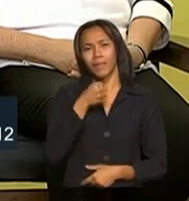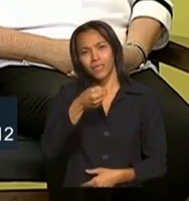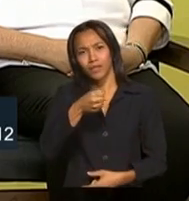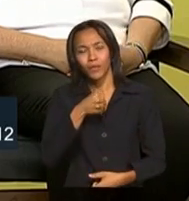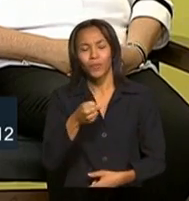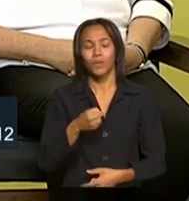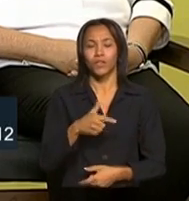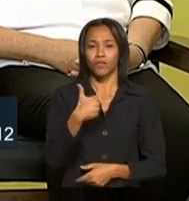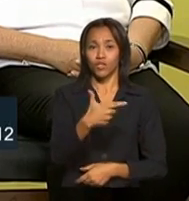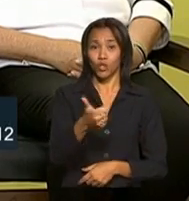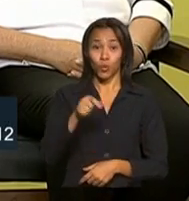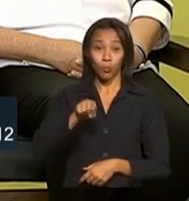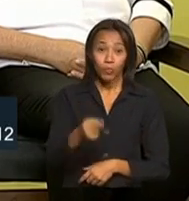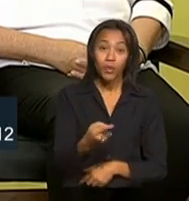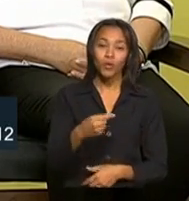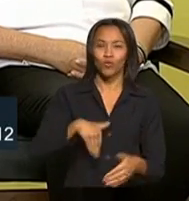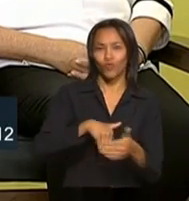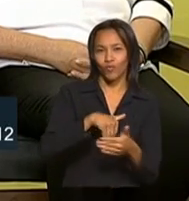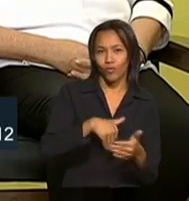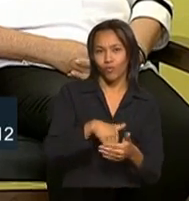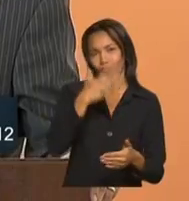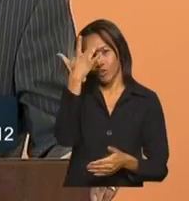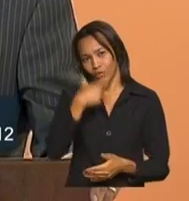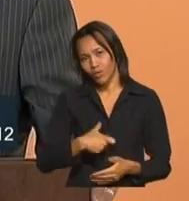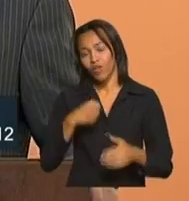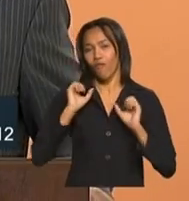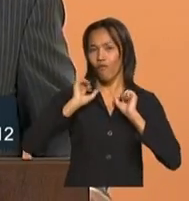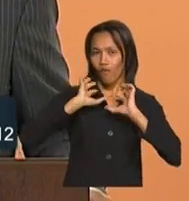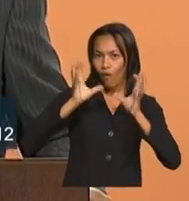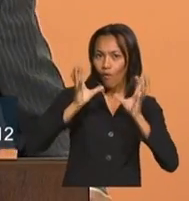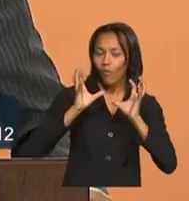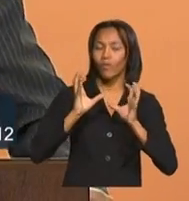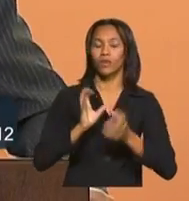21 mil jogadores, jogadores de vôlei,